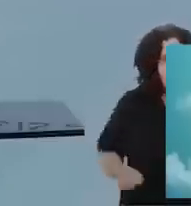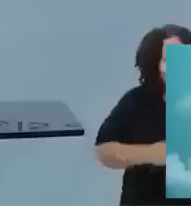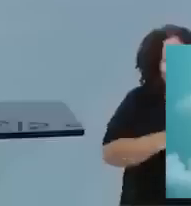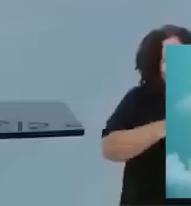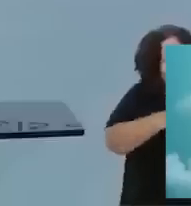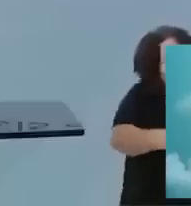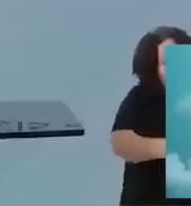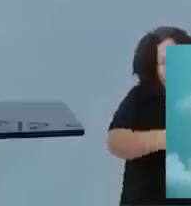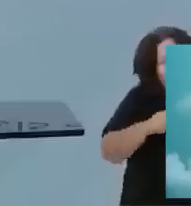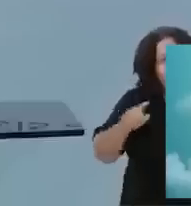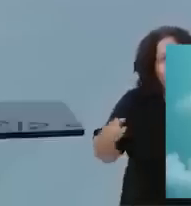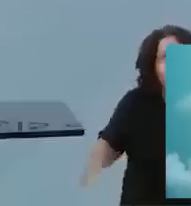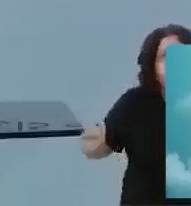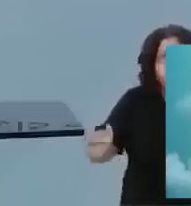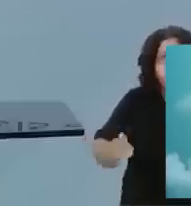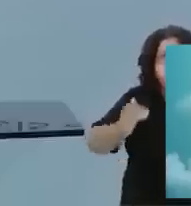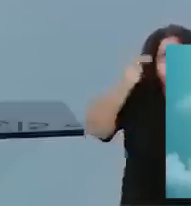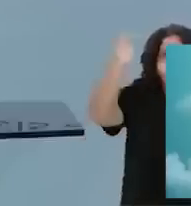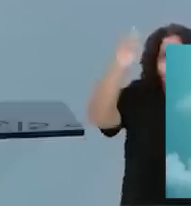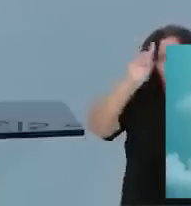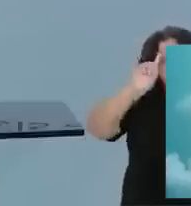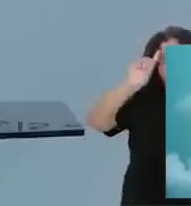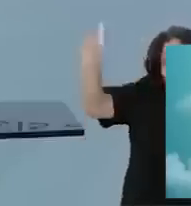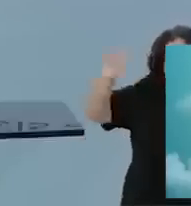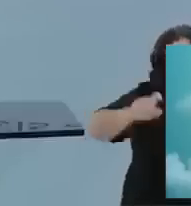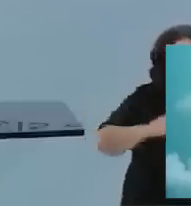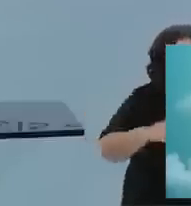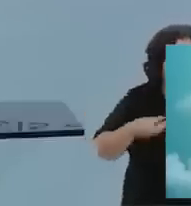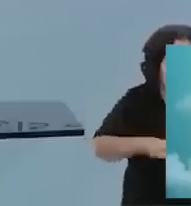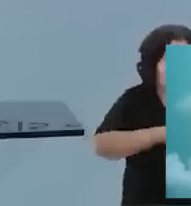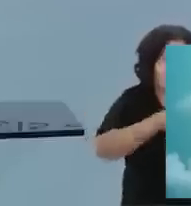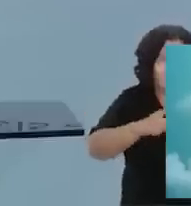propósito soberano de Deus na vida de Israel,